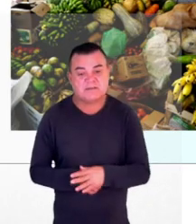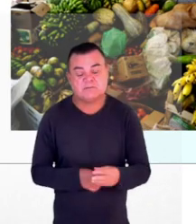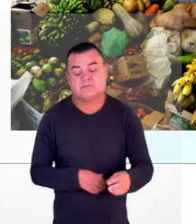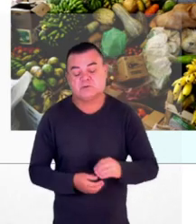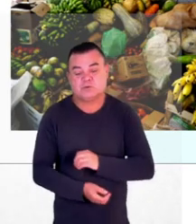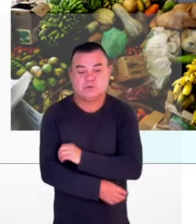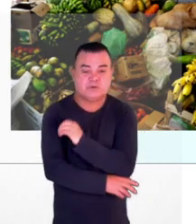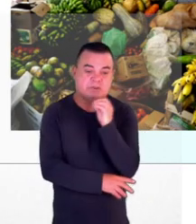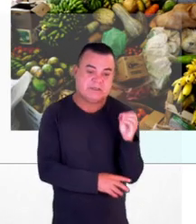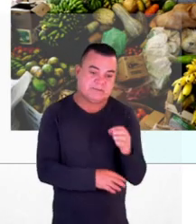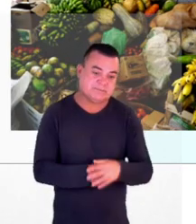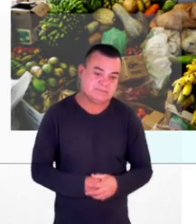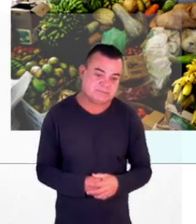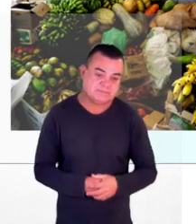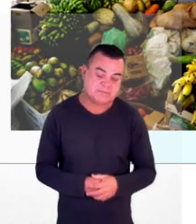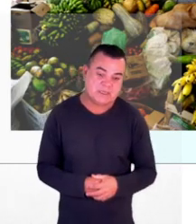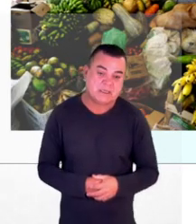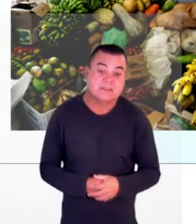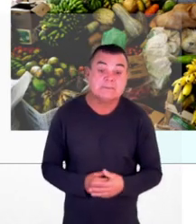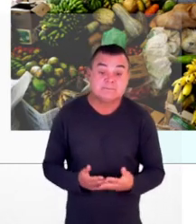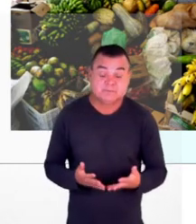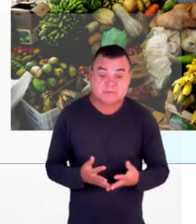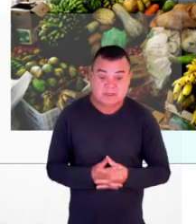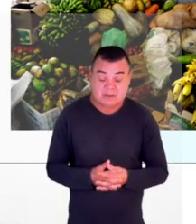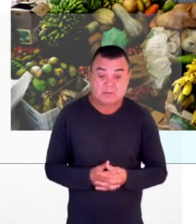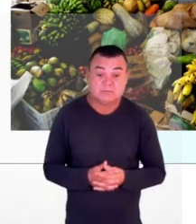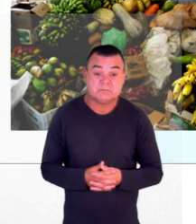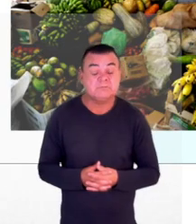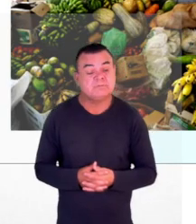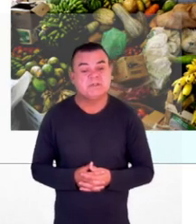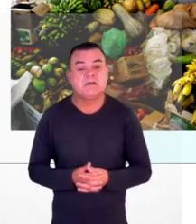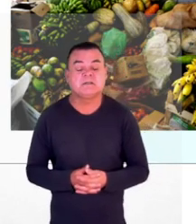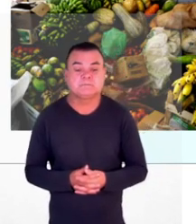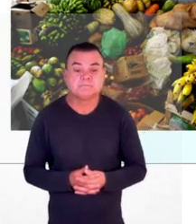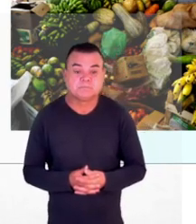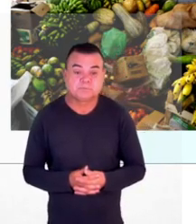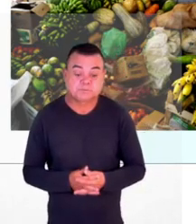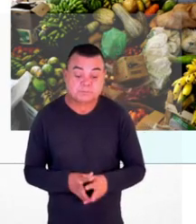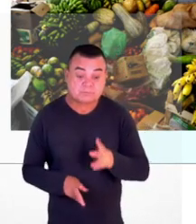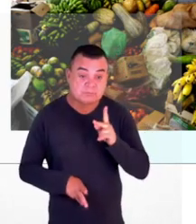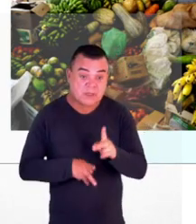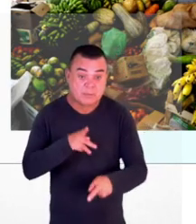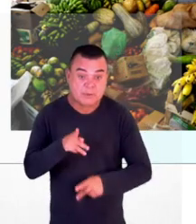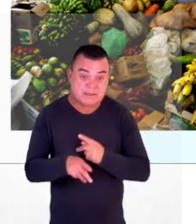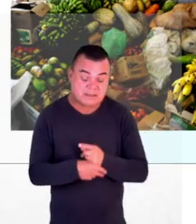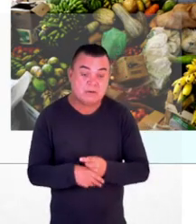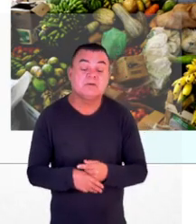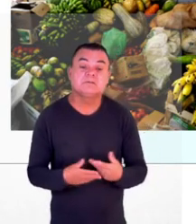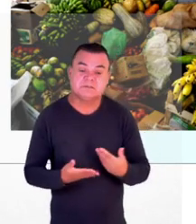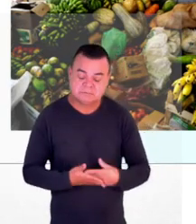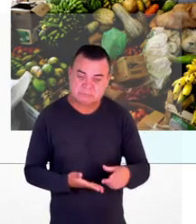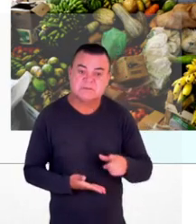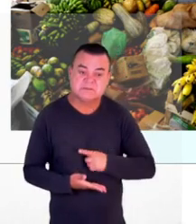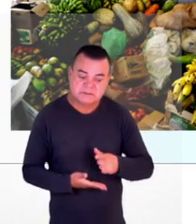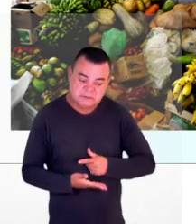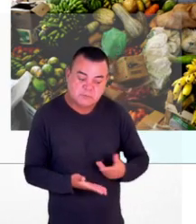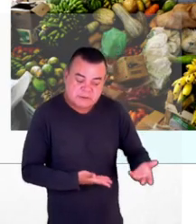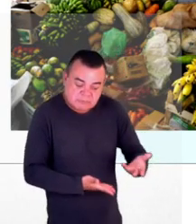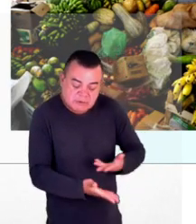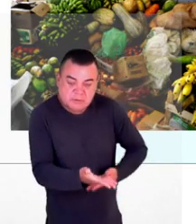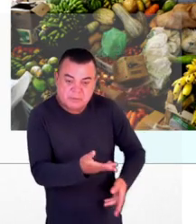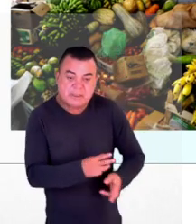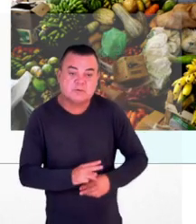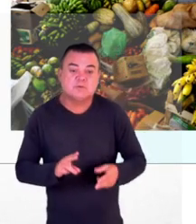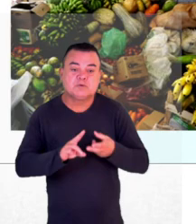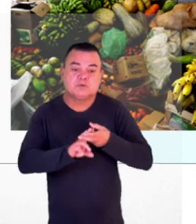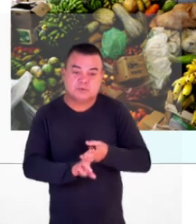é claro que isso aqui é um recorte né porque a a a a população que passou pelo atendimento do SUS eh